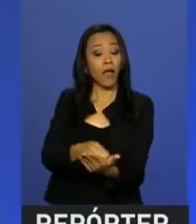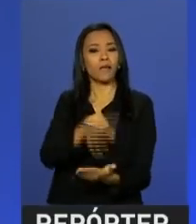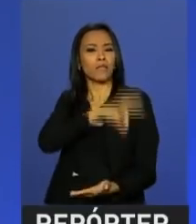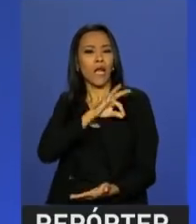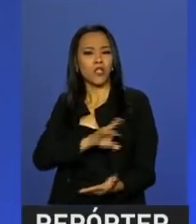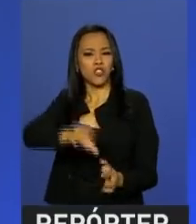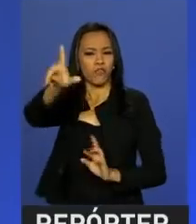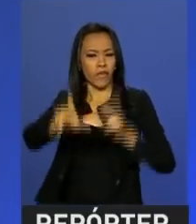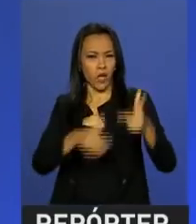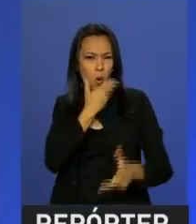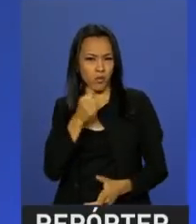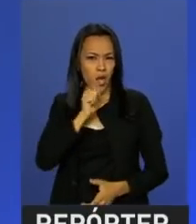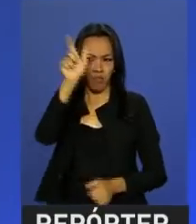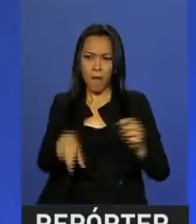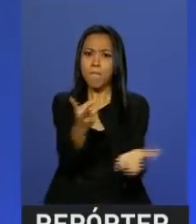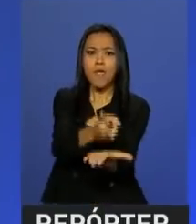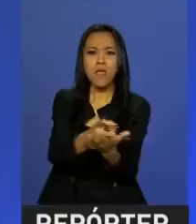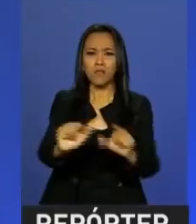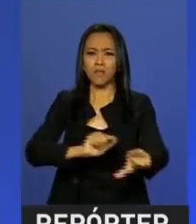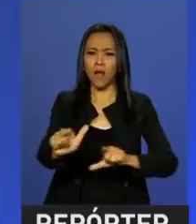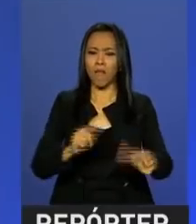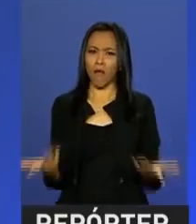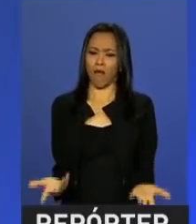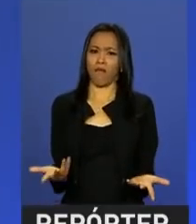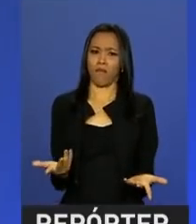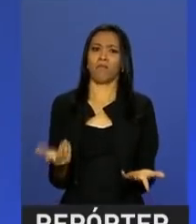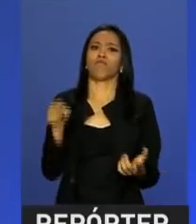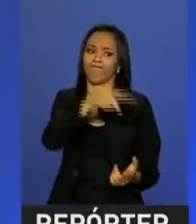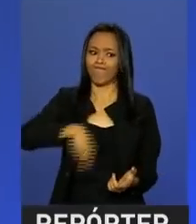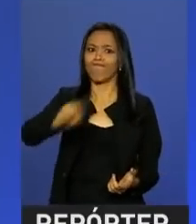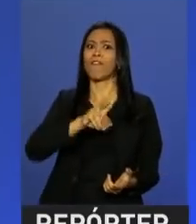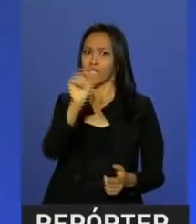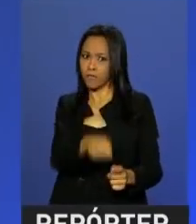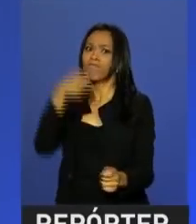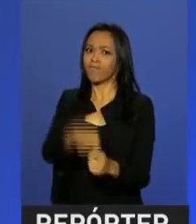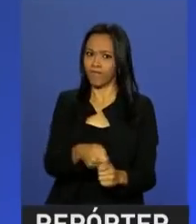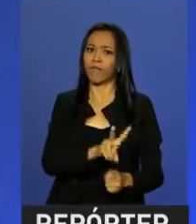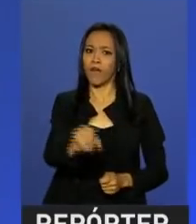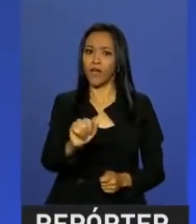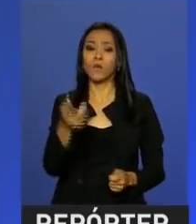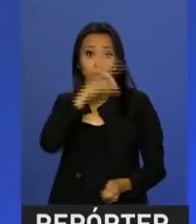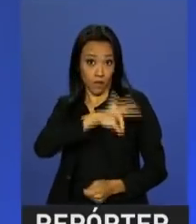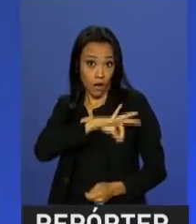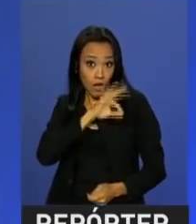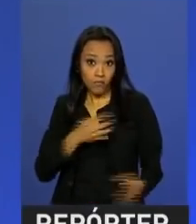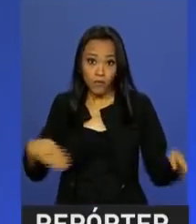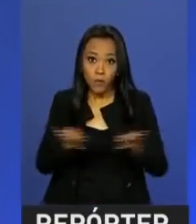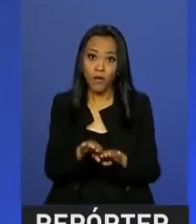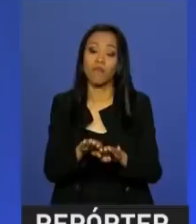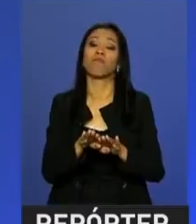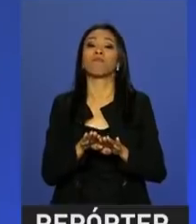homens e mulheres que exercem a mesma função em locais idênticos de trabalho serão punidas o salário a ser o